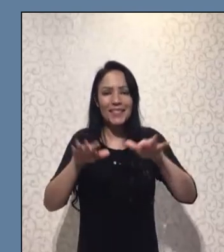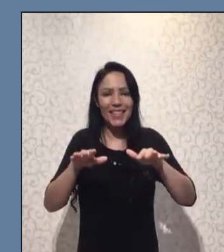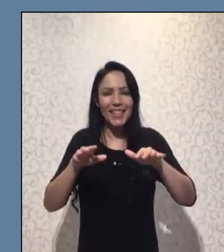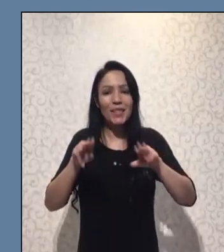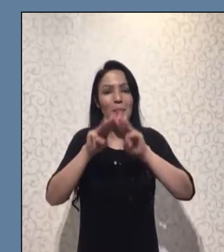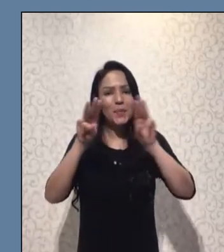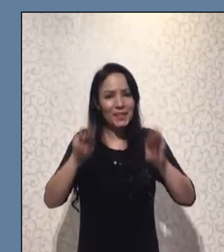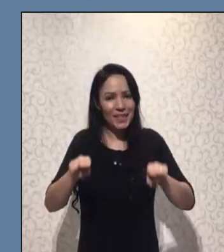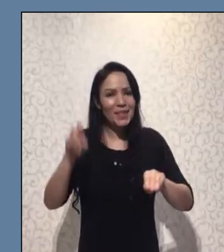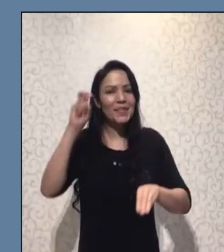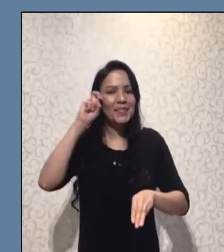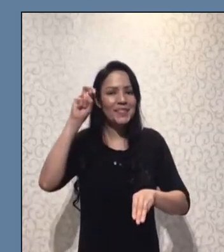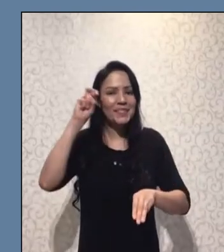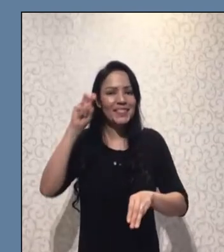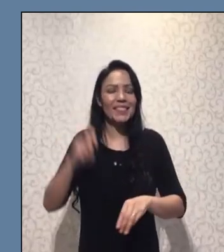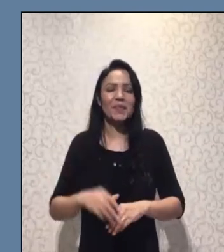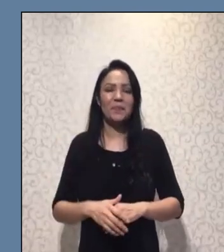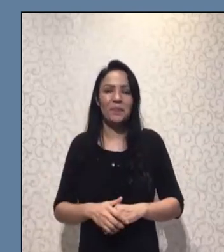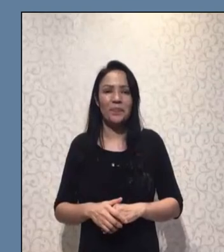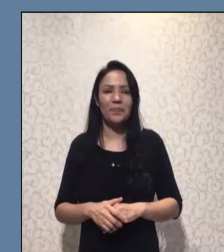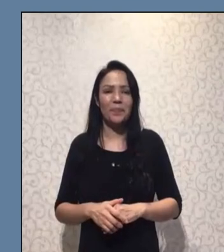fazer um comentário? Não, era só para...